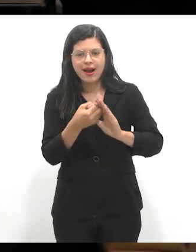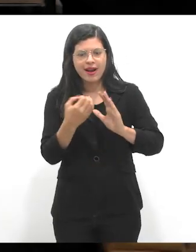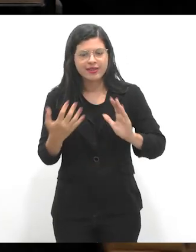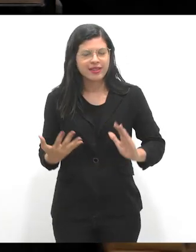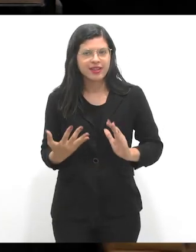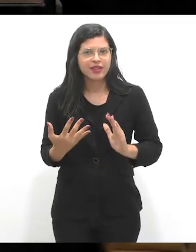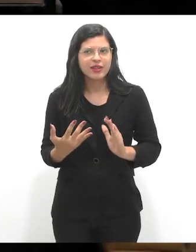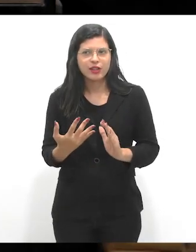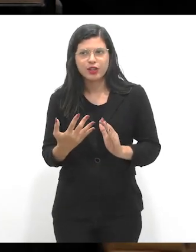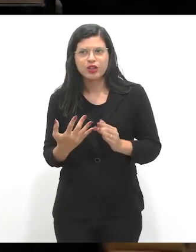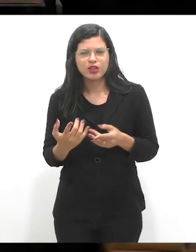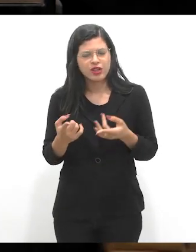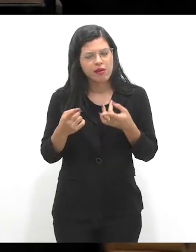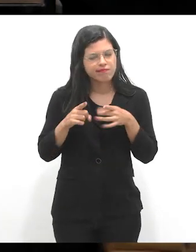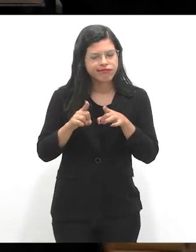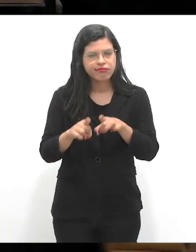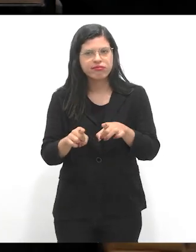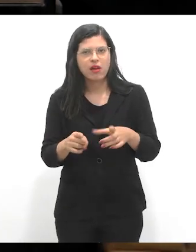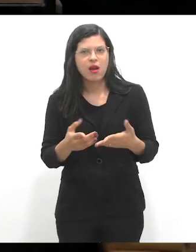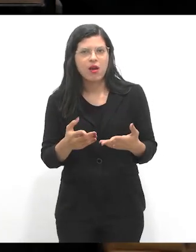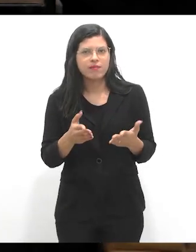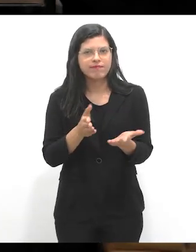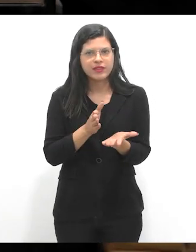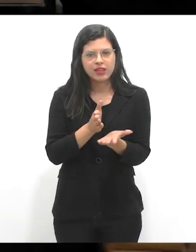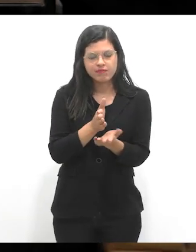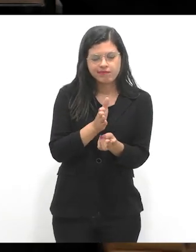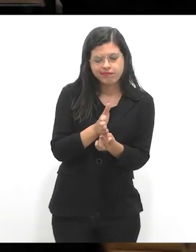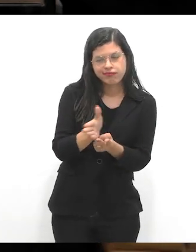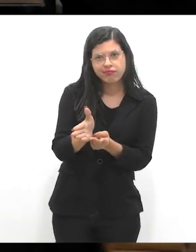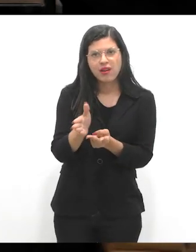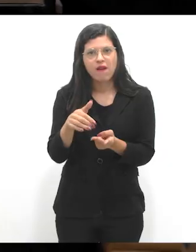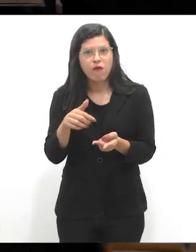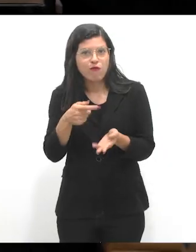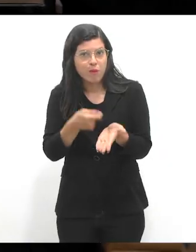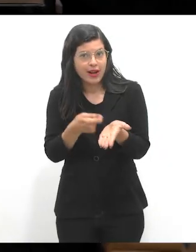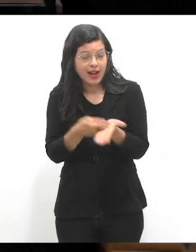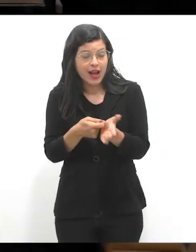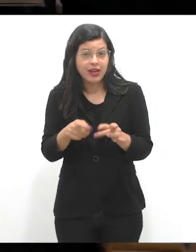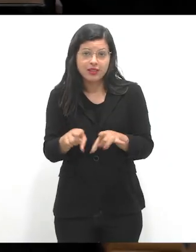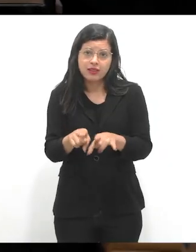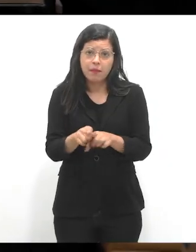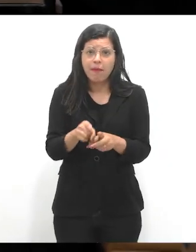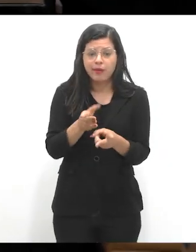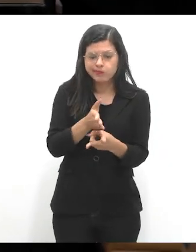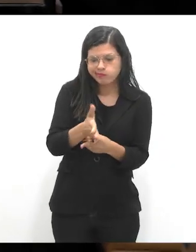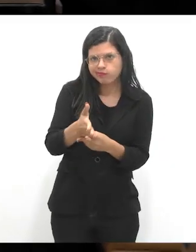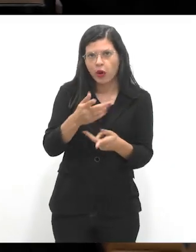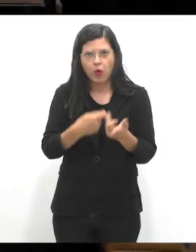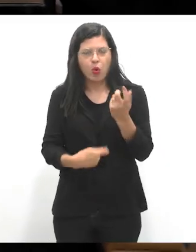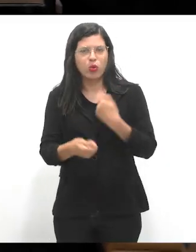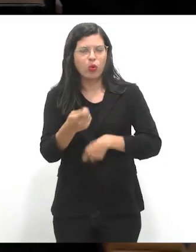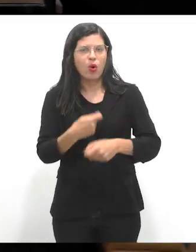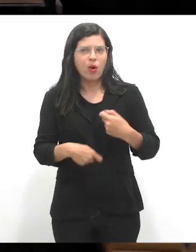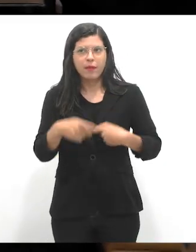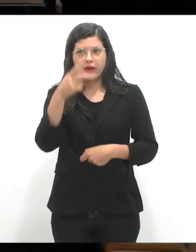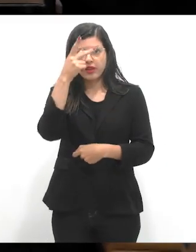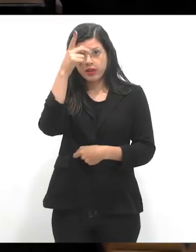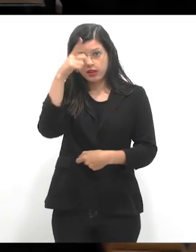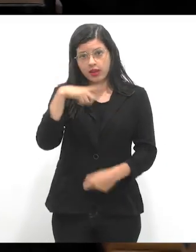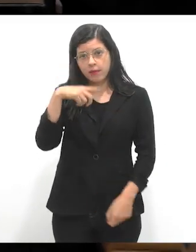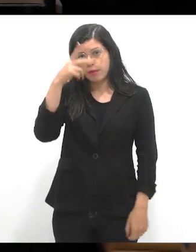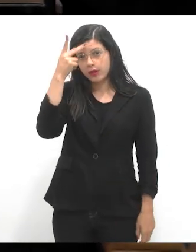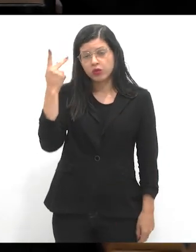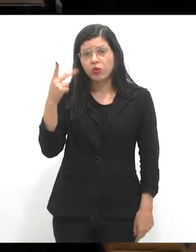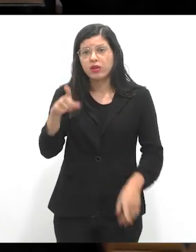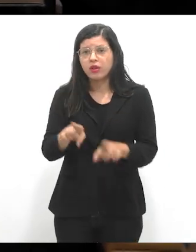ali dúbio de tanto uma questão forçada, mas também uma questão, às vezes, econômica. E muitas pessoas também